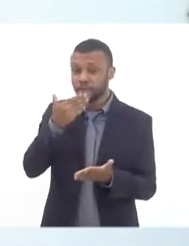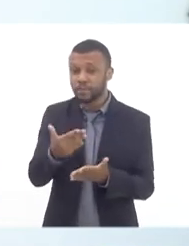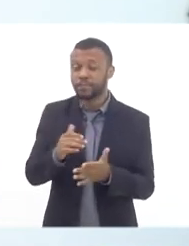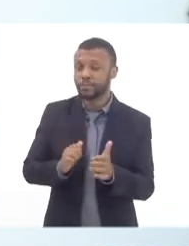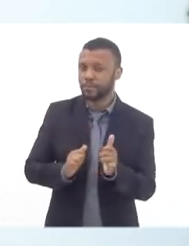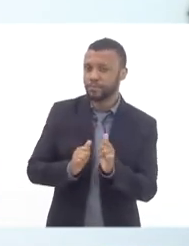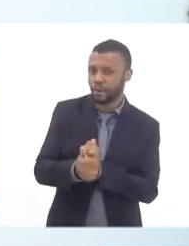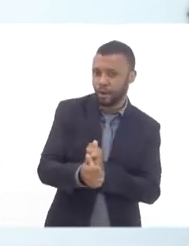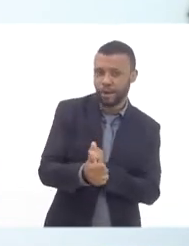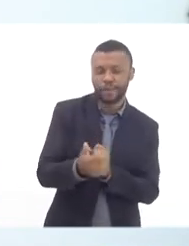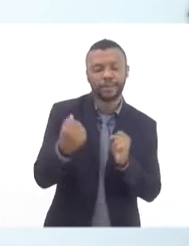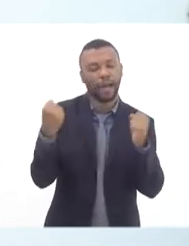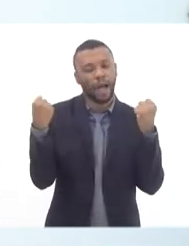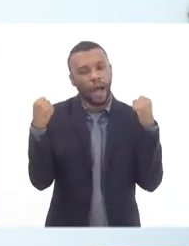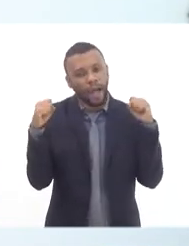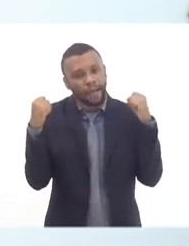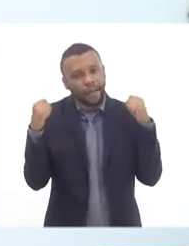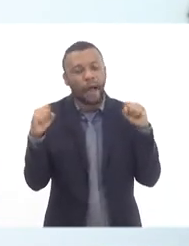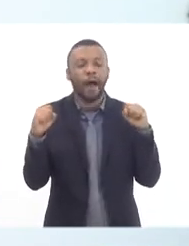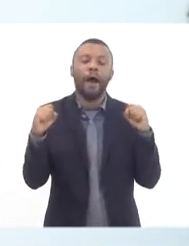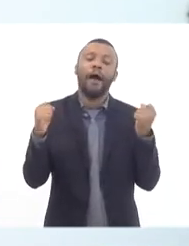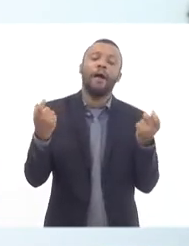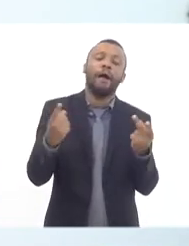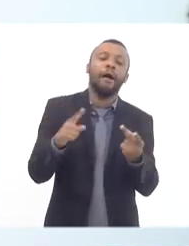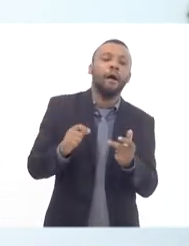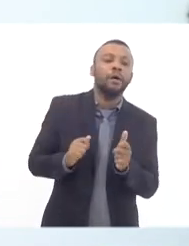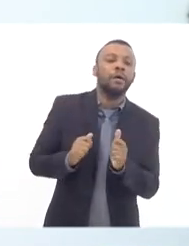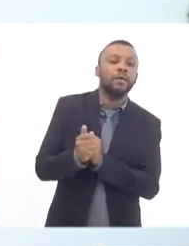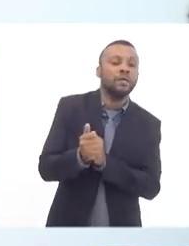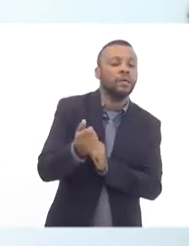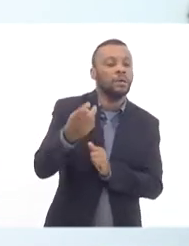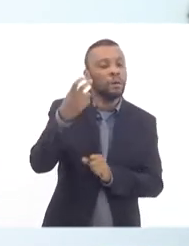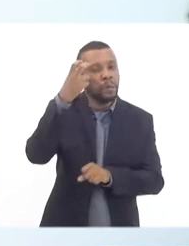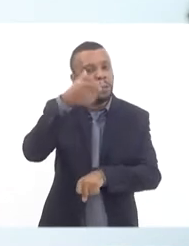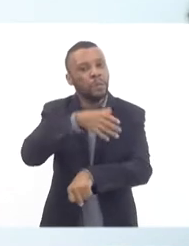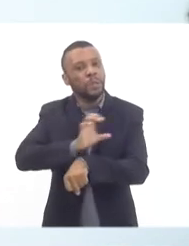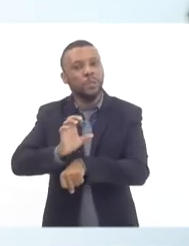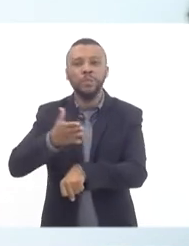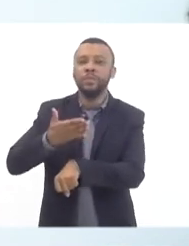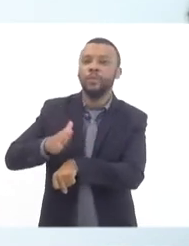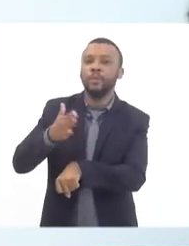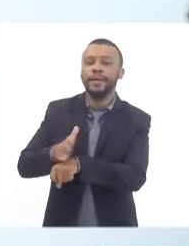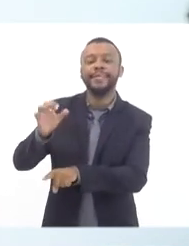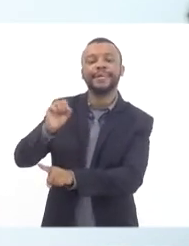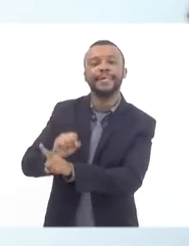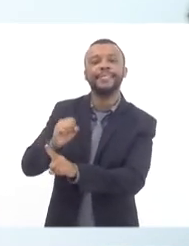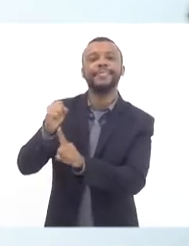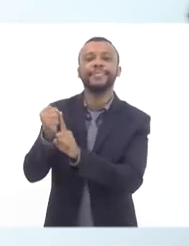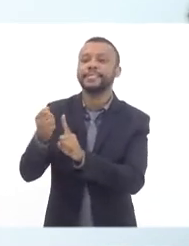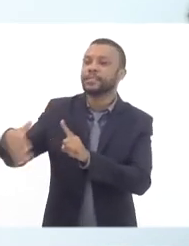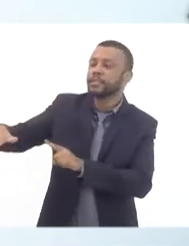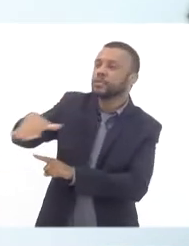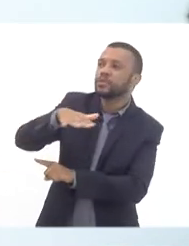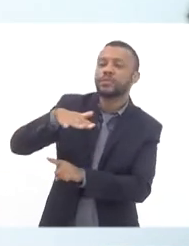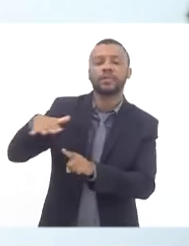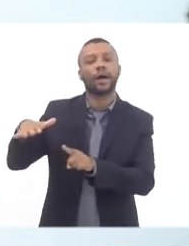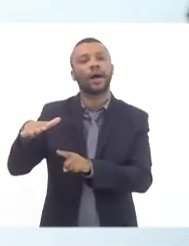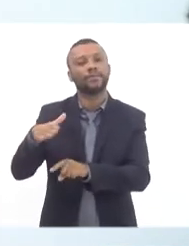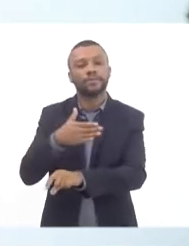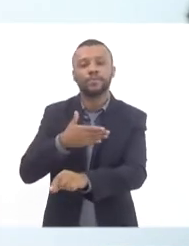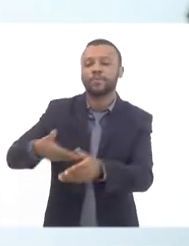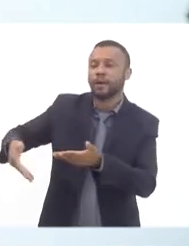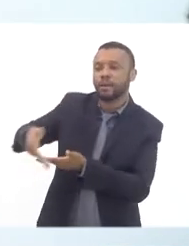atividades físicas, esportivas e culturais são práticas socioculturais em permanente construção e, nesse sentido de